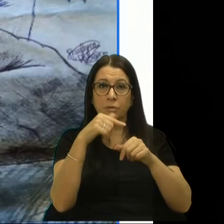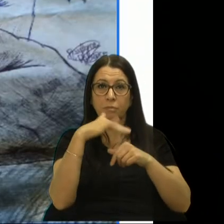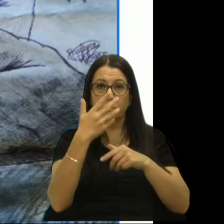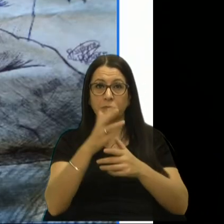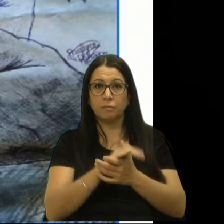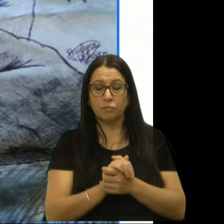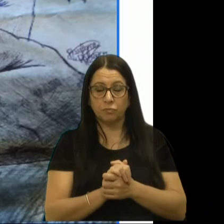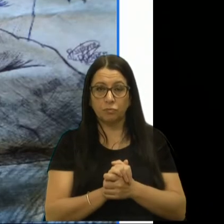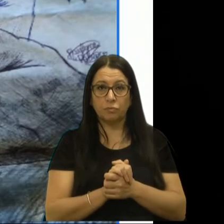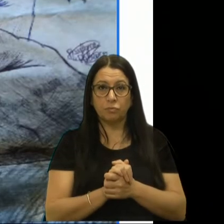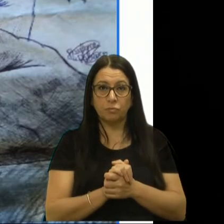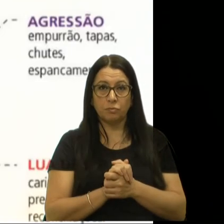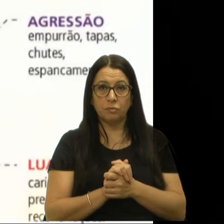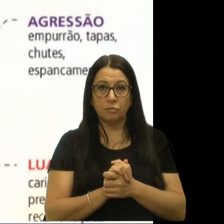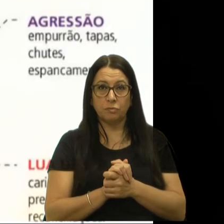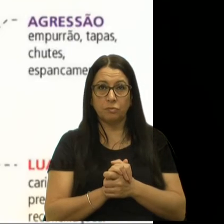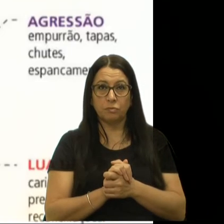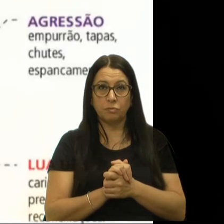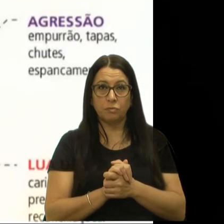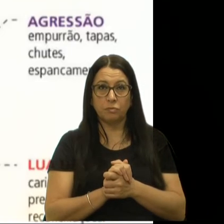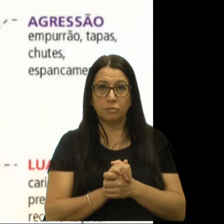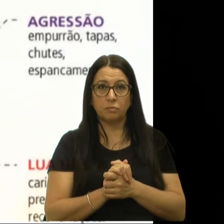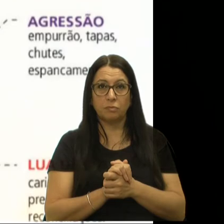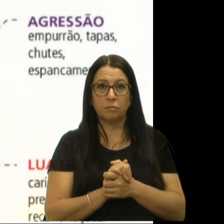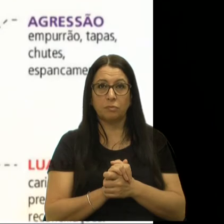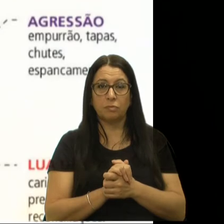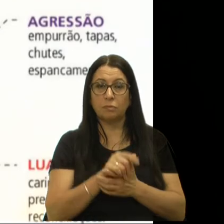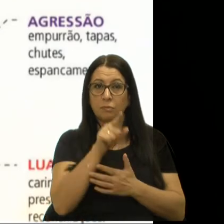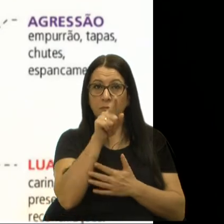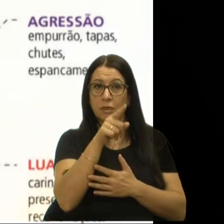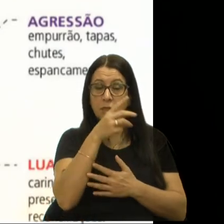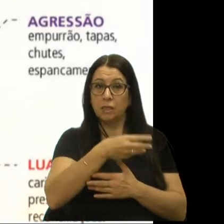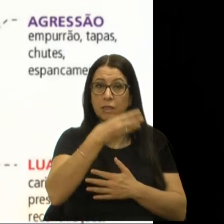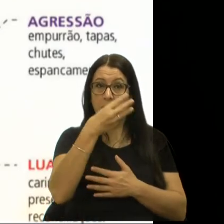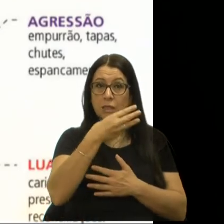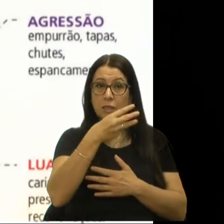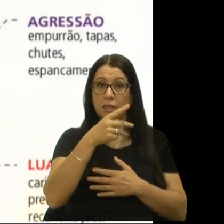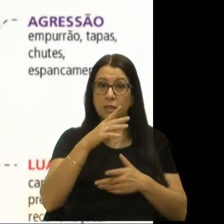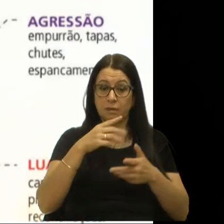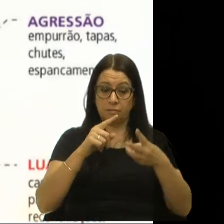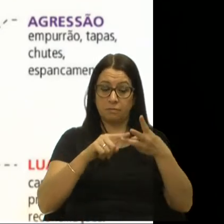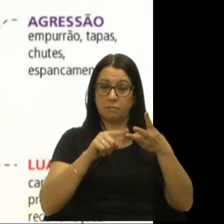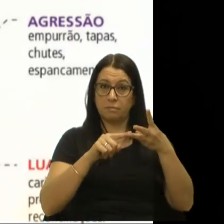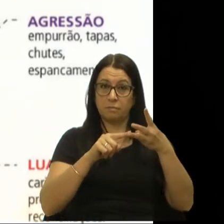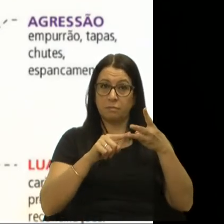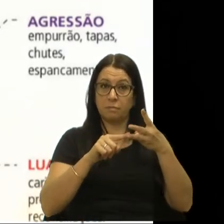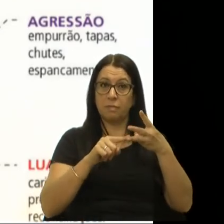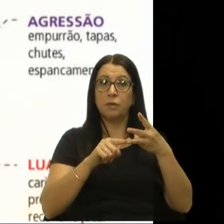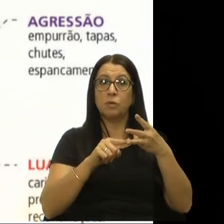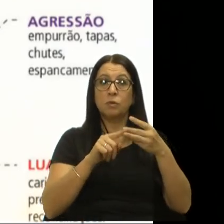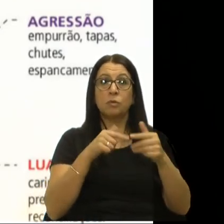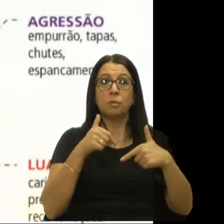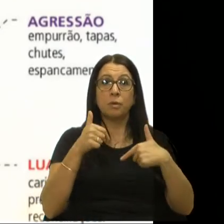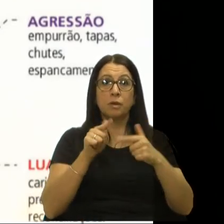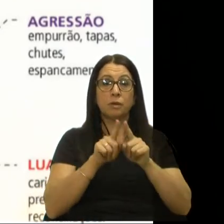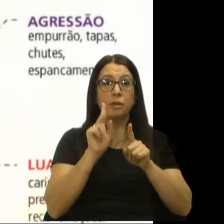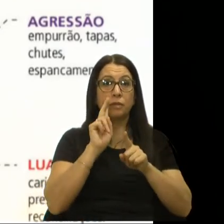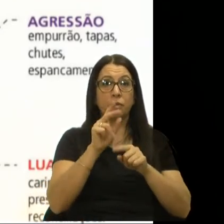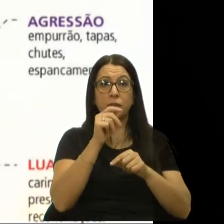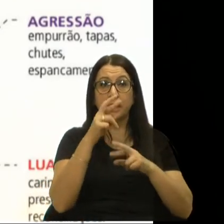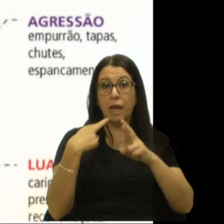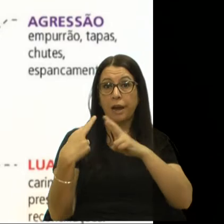favor. Mais uma. Isso. E essa é a terceira parte do meu trabalho, o terceiro objeto, que é inspirado na relação